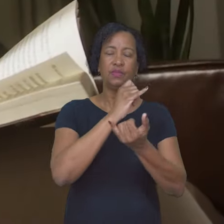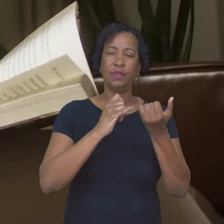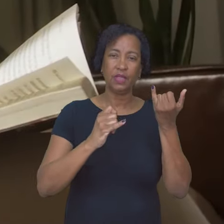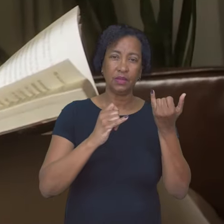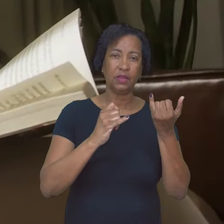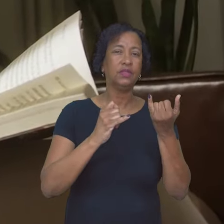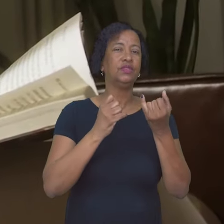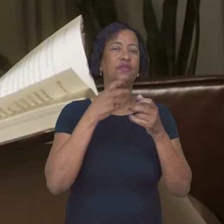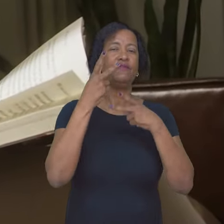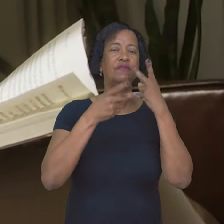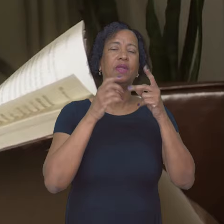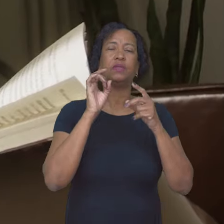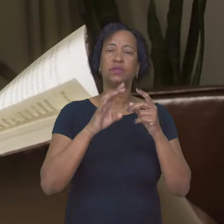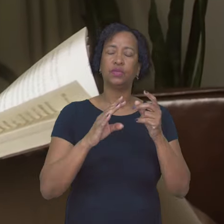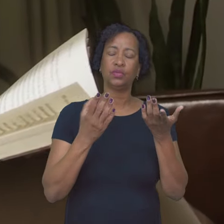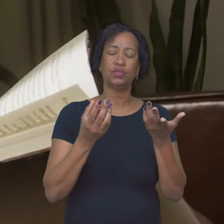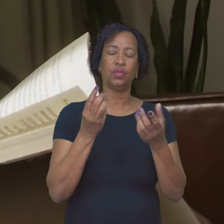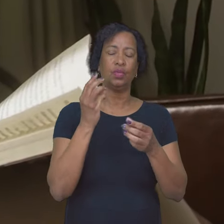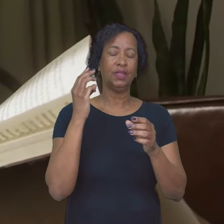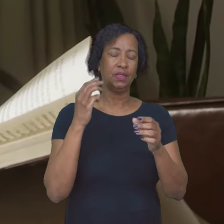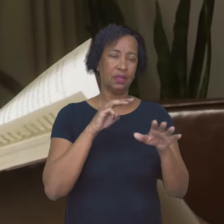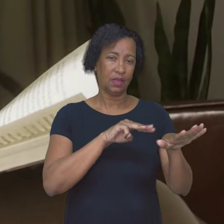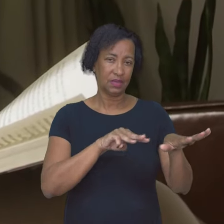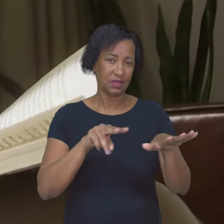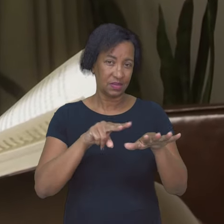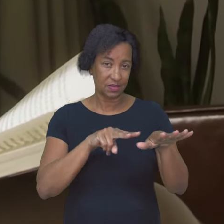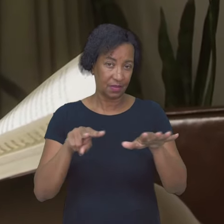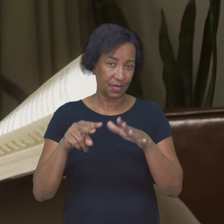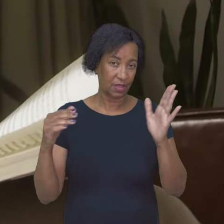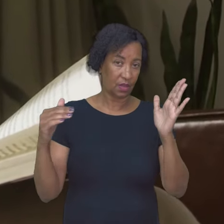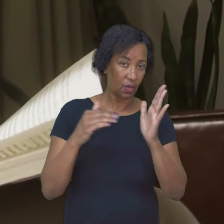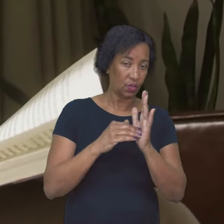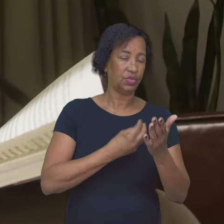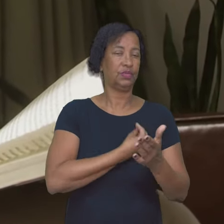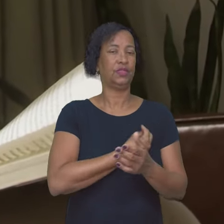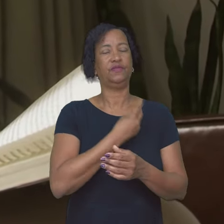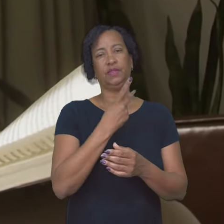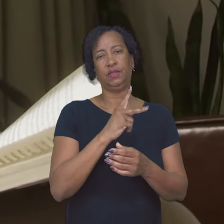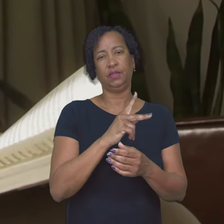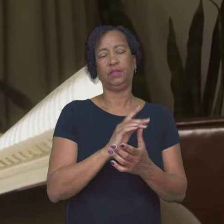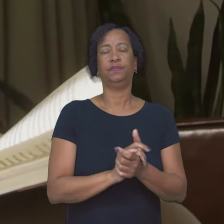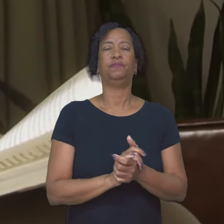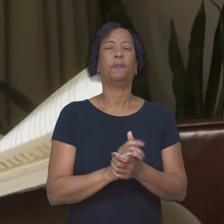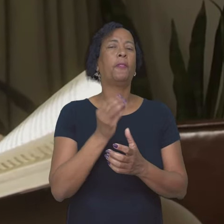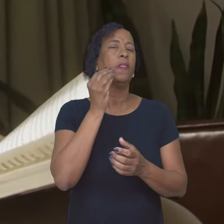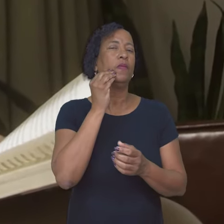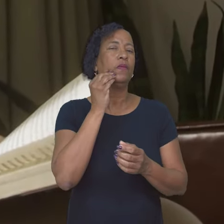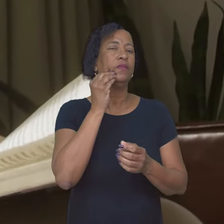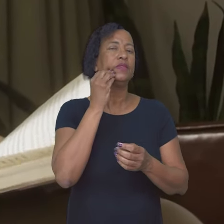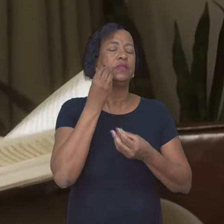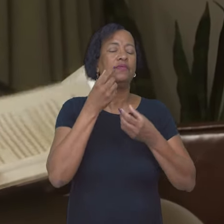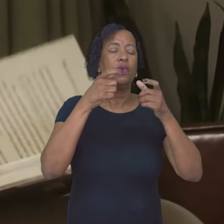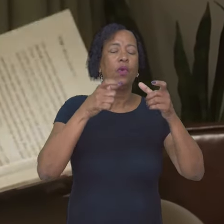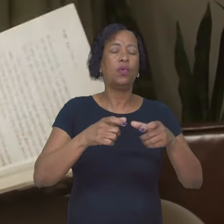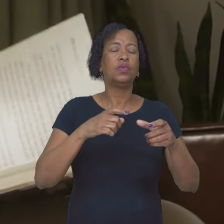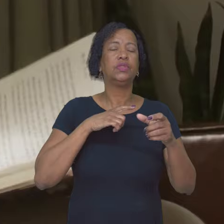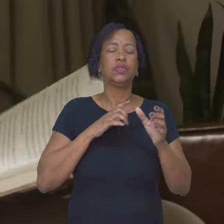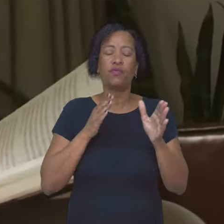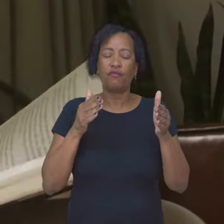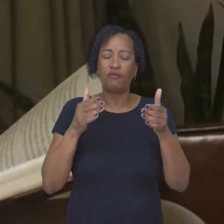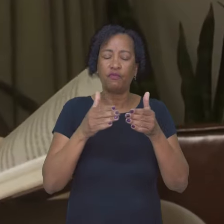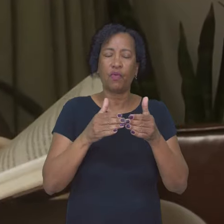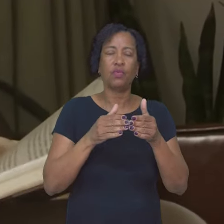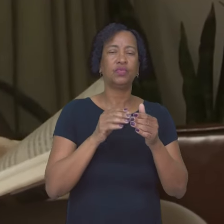última semana da vida dele nessa leitura que você fará doss Evangelhos Observe onde está a ênfase de cada